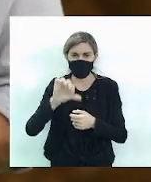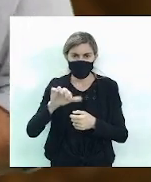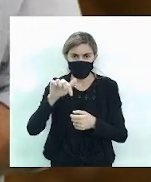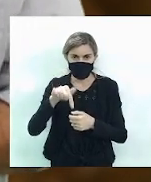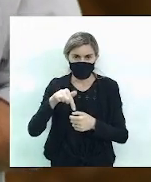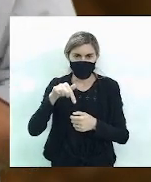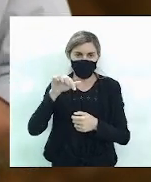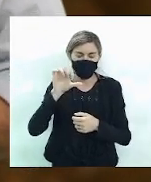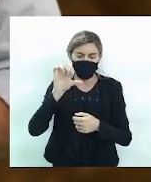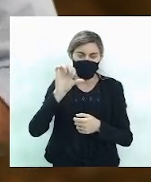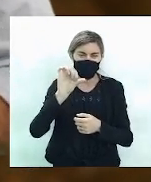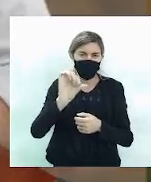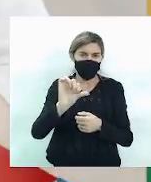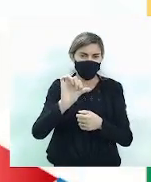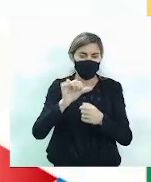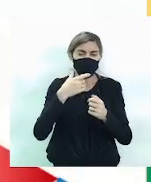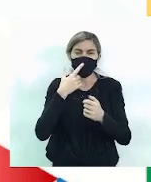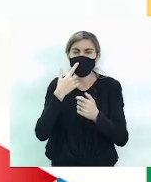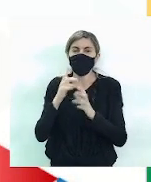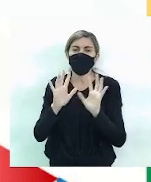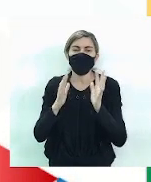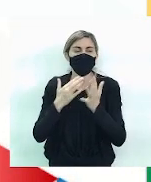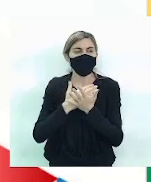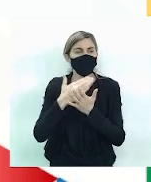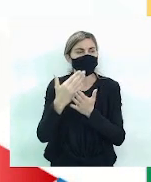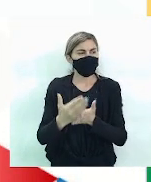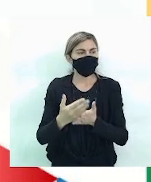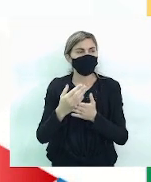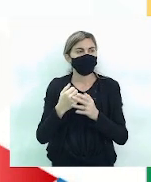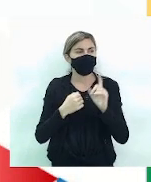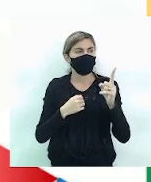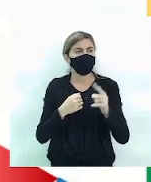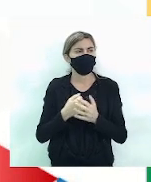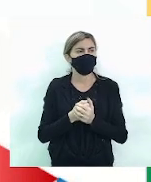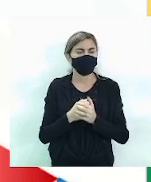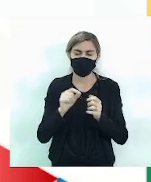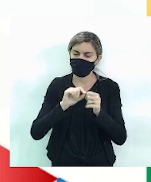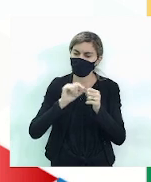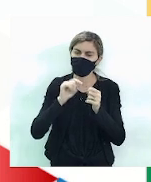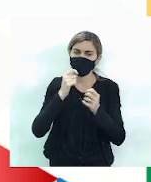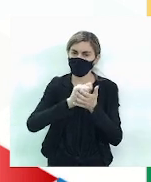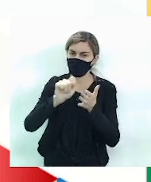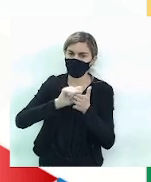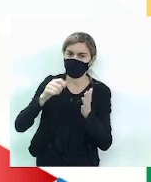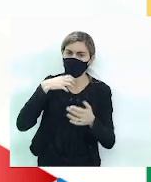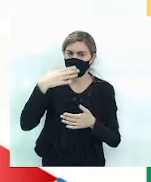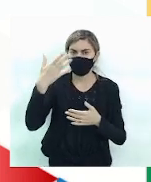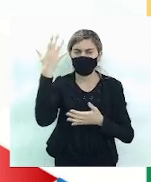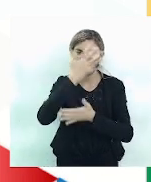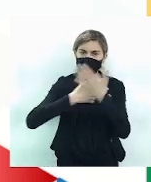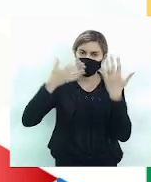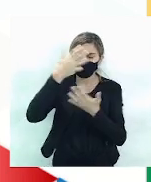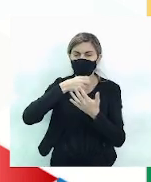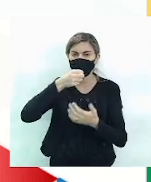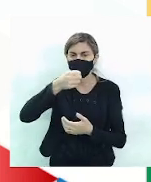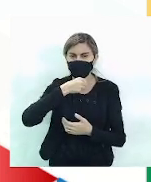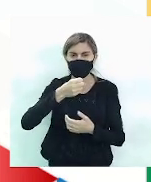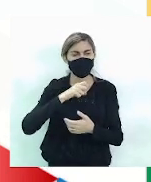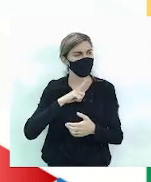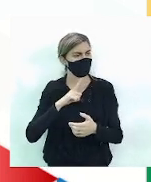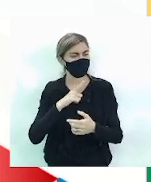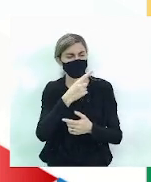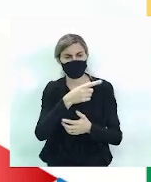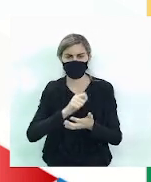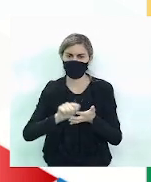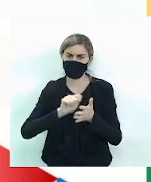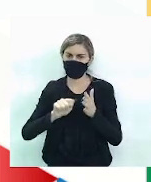1979. Até. Né? Em 1979 ele produziu, começou a cantar. E existe até a